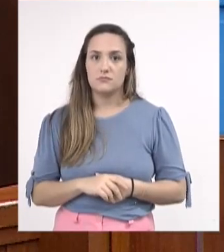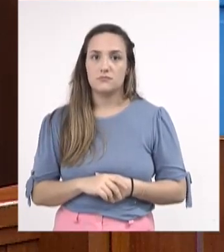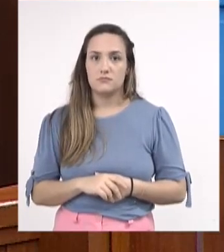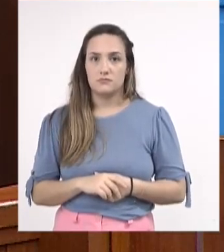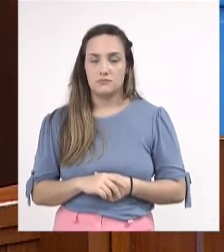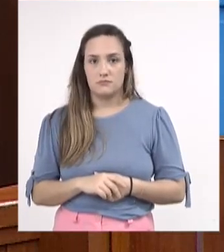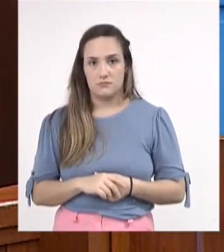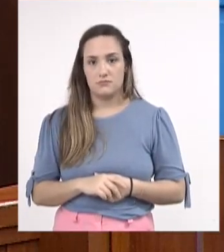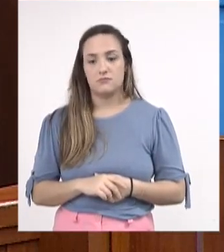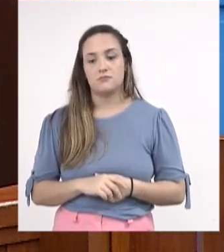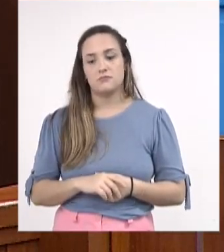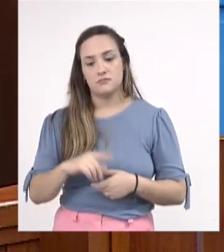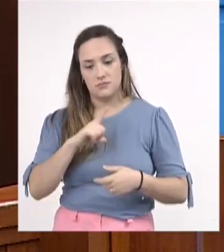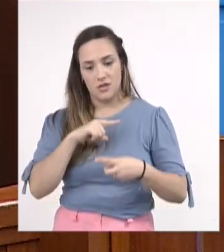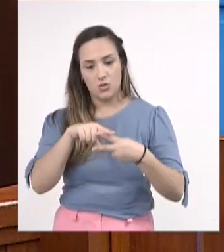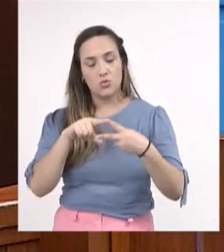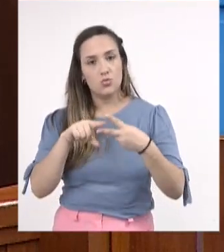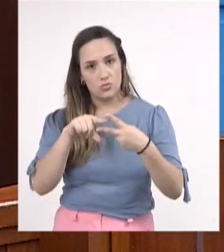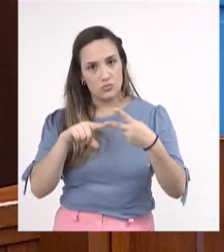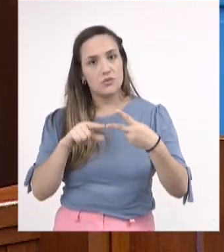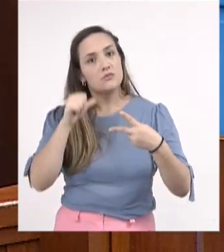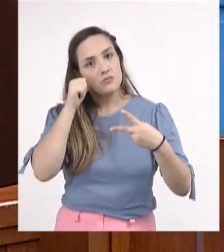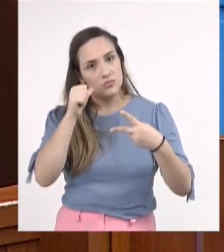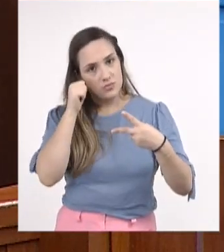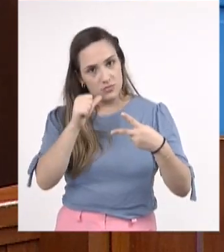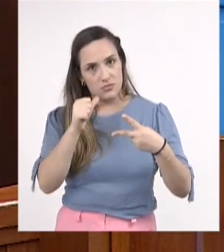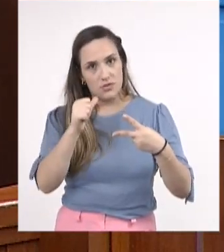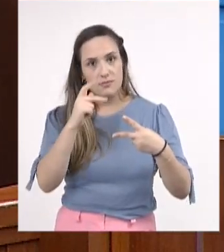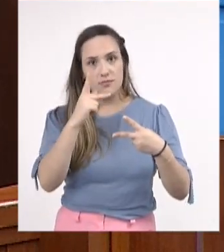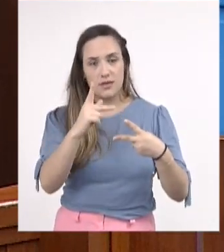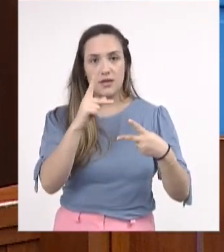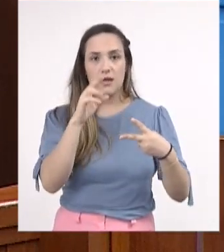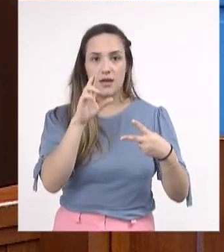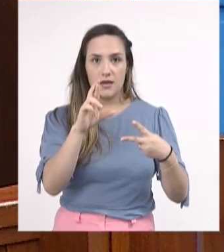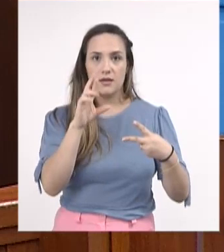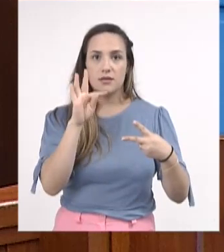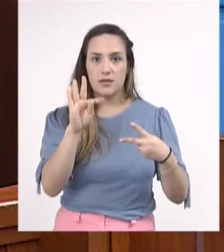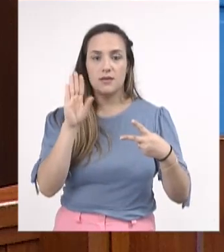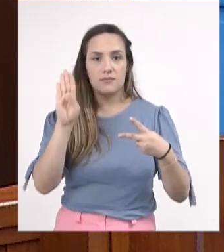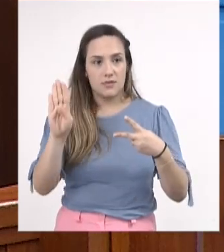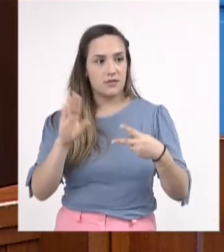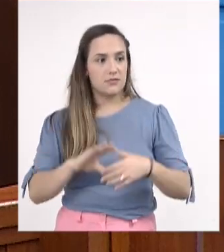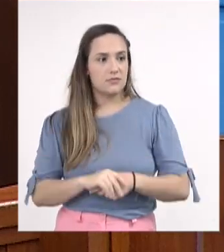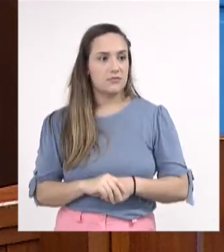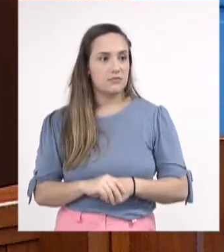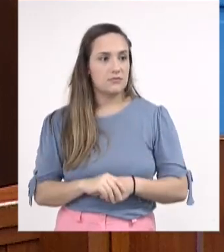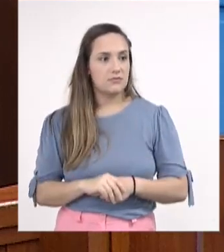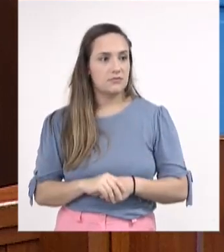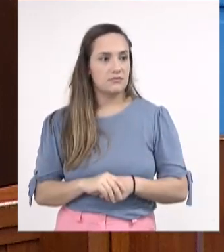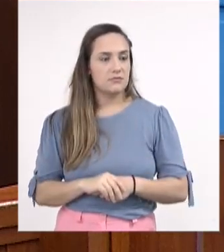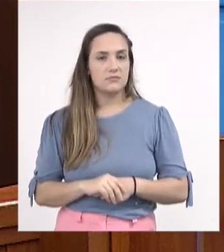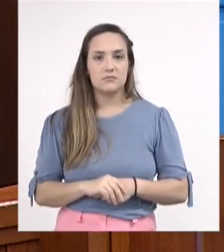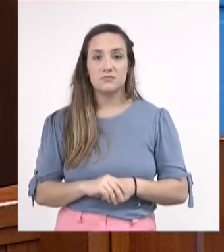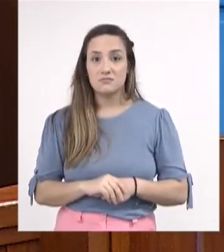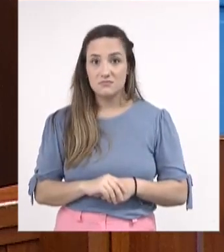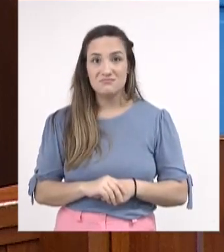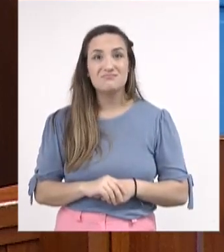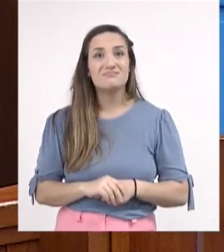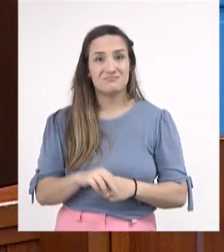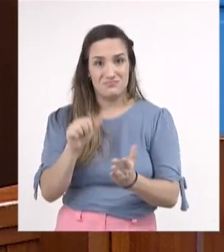candidatas do prtb que foram punidas com 8 anos de inegibilidade